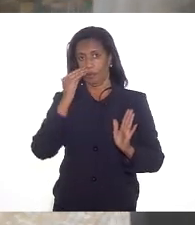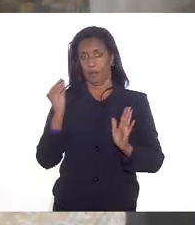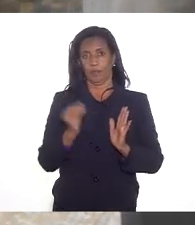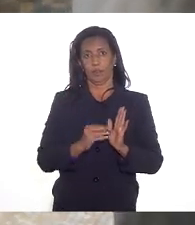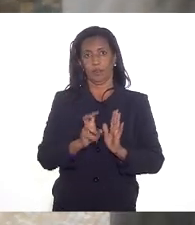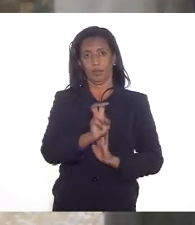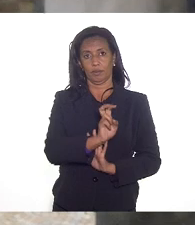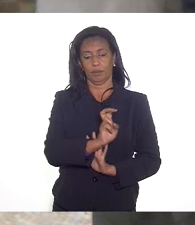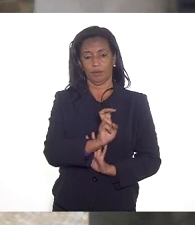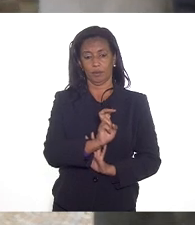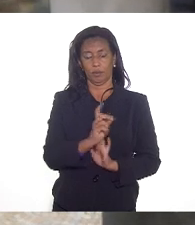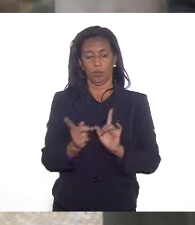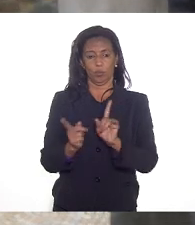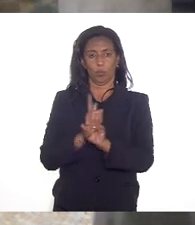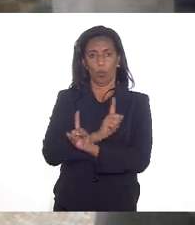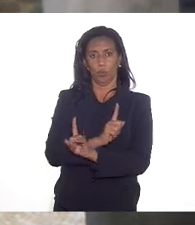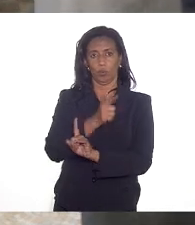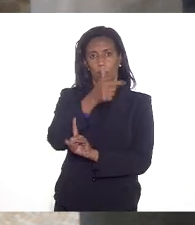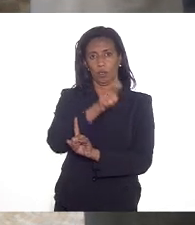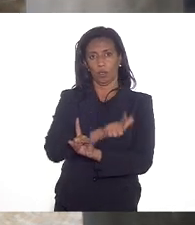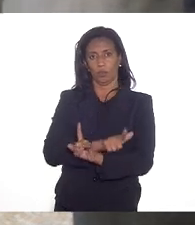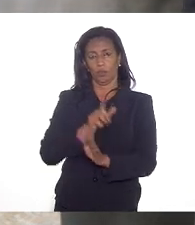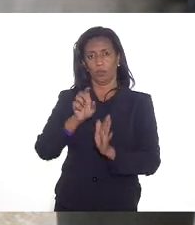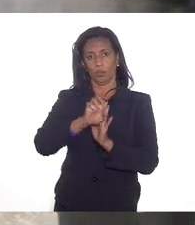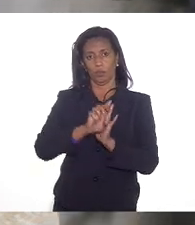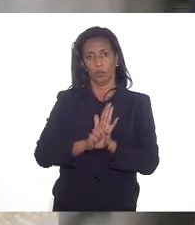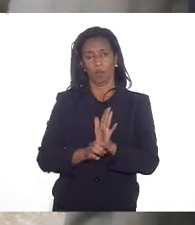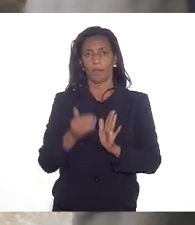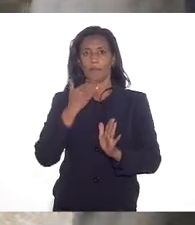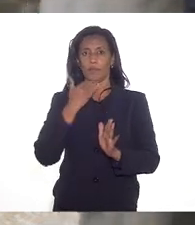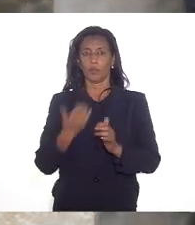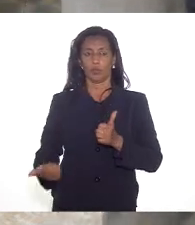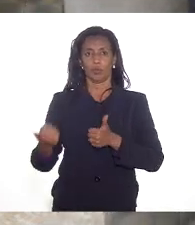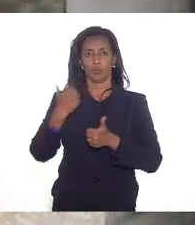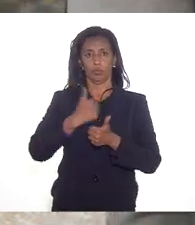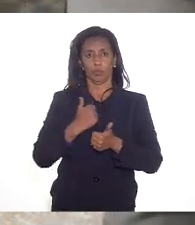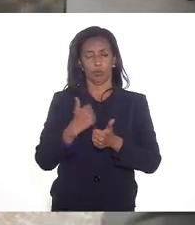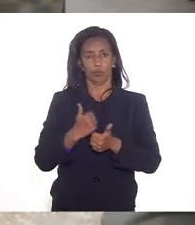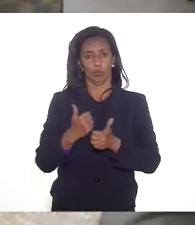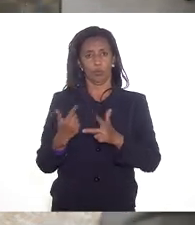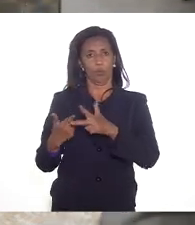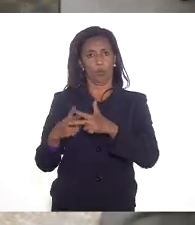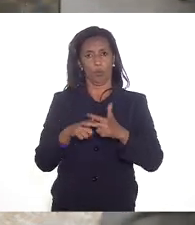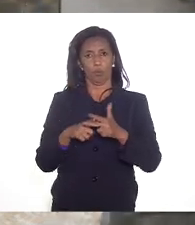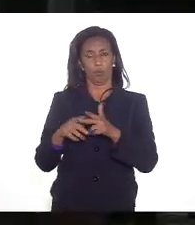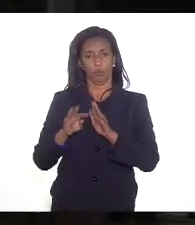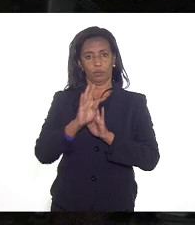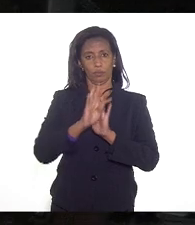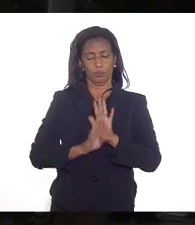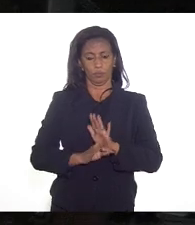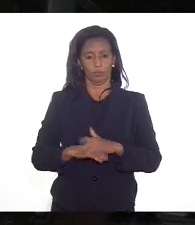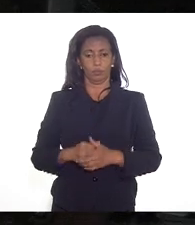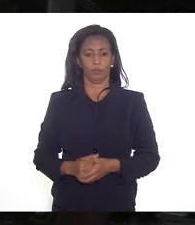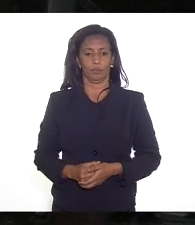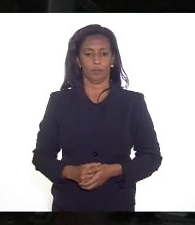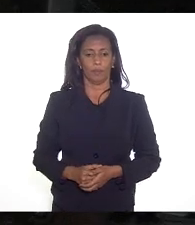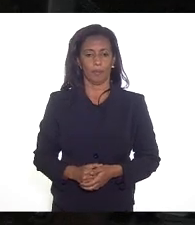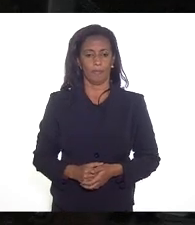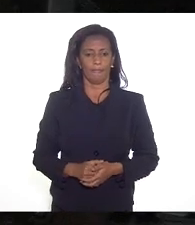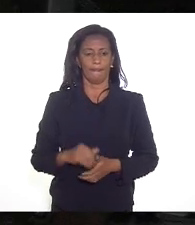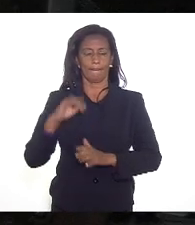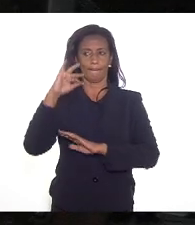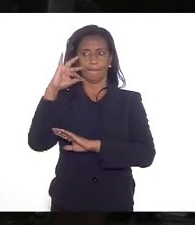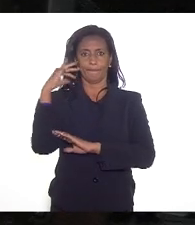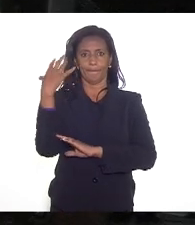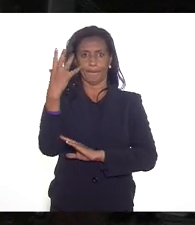da emenda cinco contrário as demais emendas concluindo o substitutivo pedindo forma final de redação que a presidência de fere pela comissão de Meio Ambiente